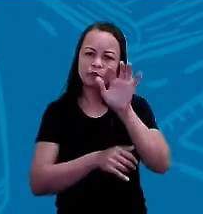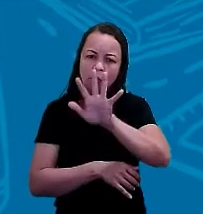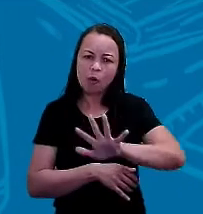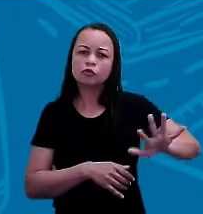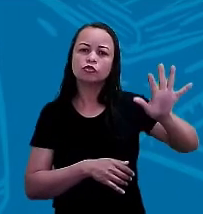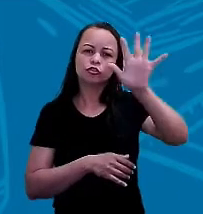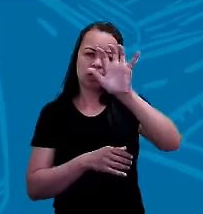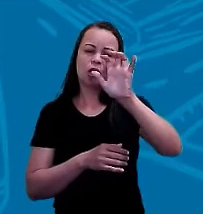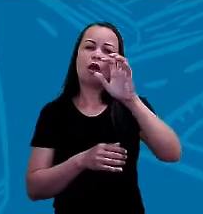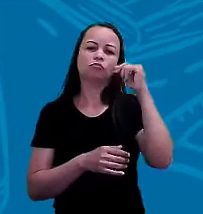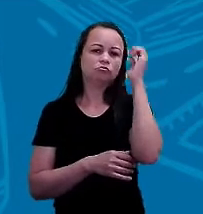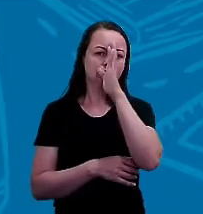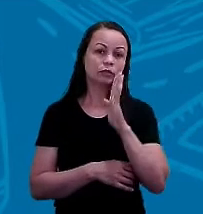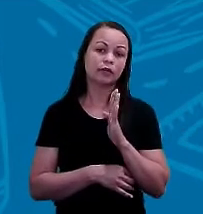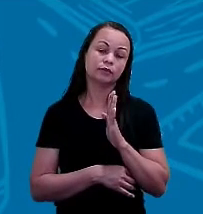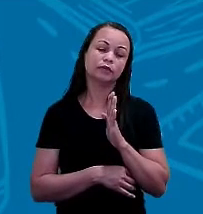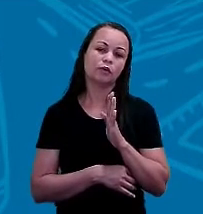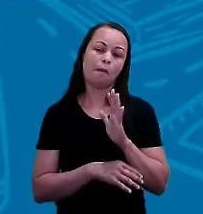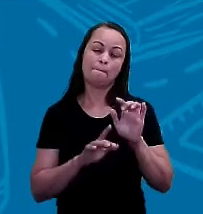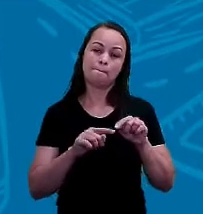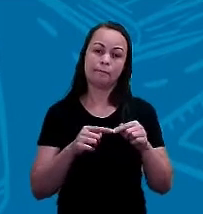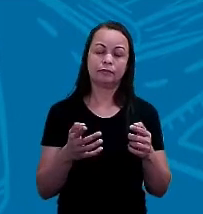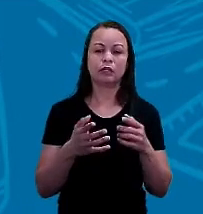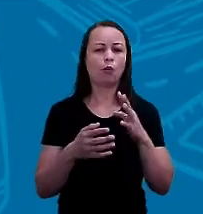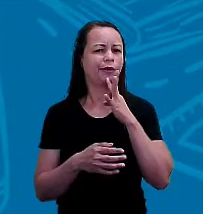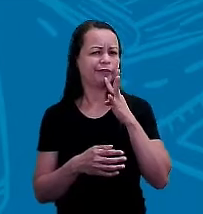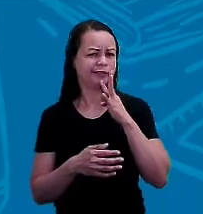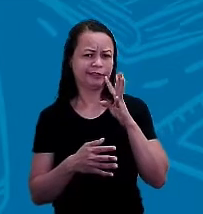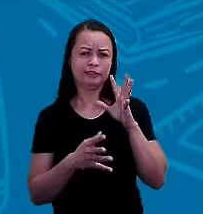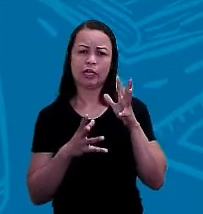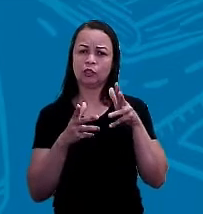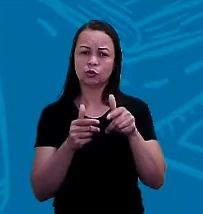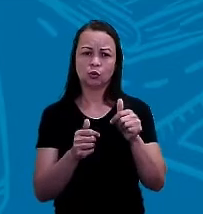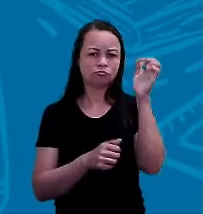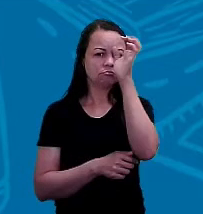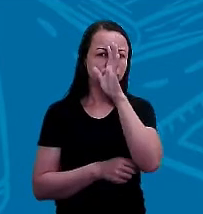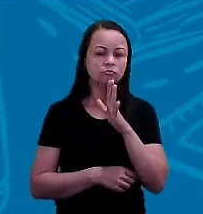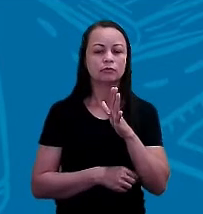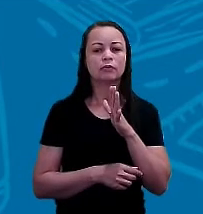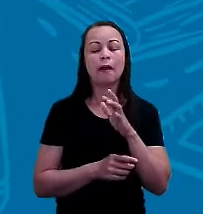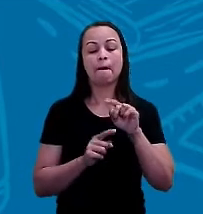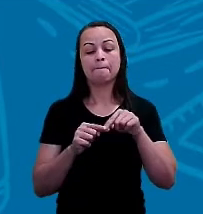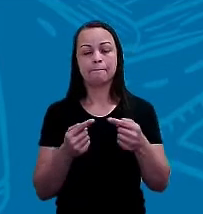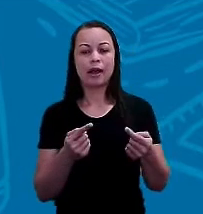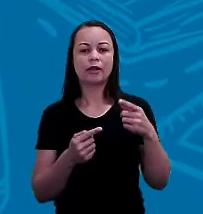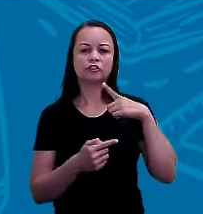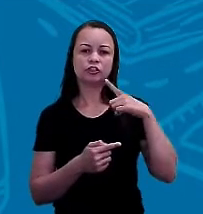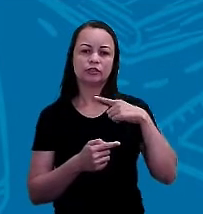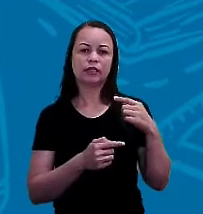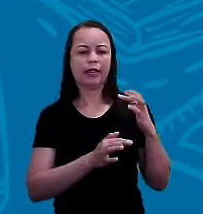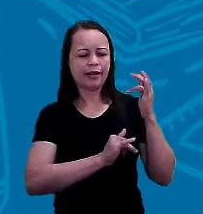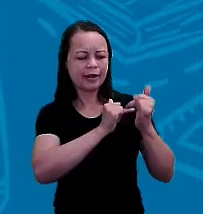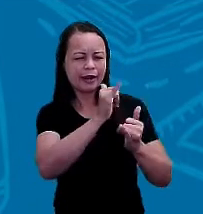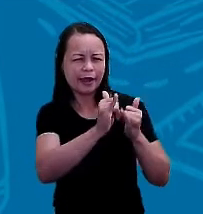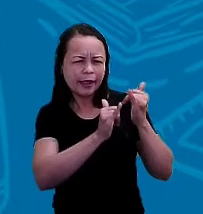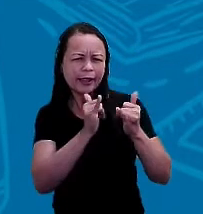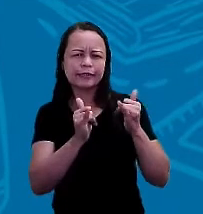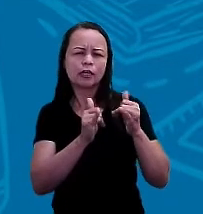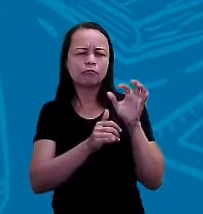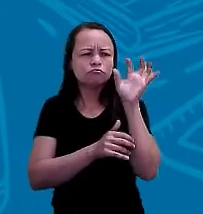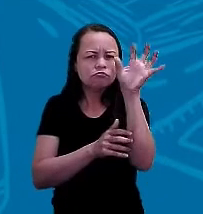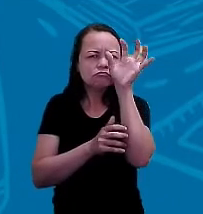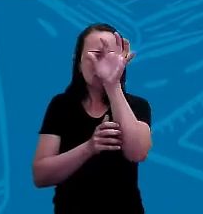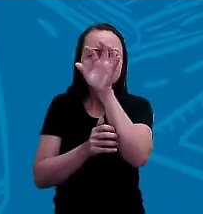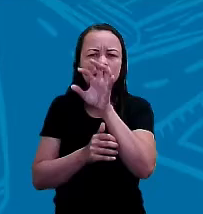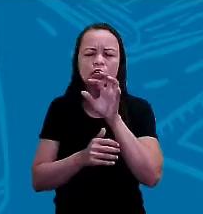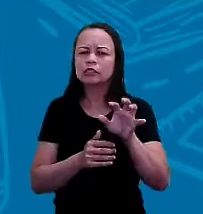geral no Brasil todo. Elas são conhecidas em todo o Brasil. Só que tem outras lendas que são típicas daquelas regiões,